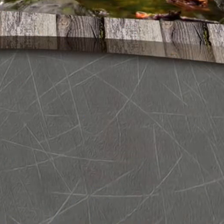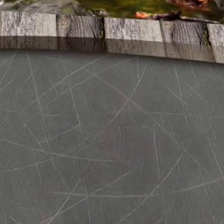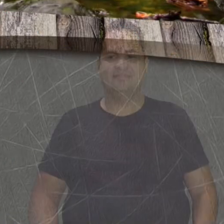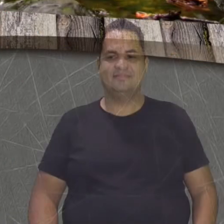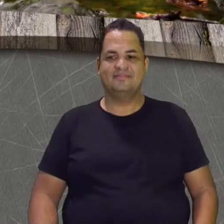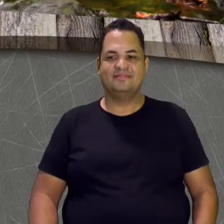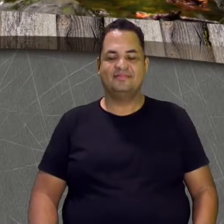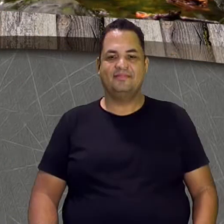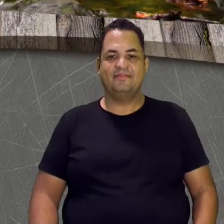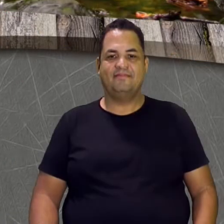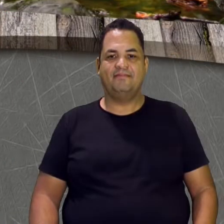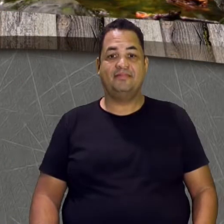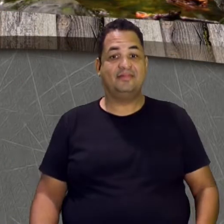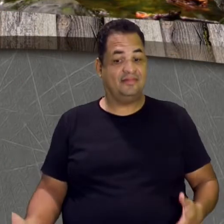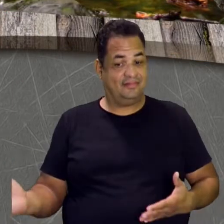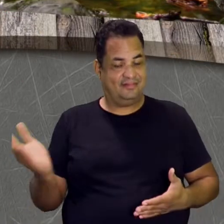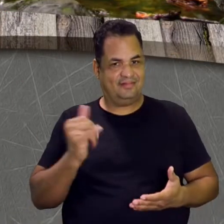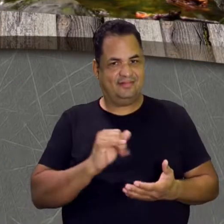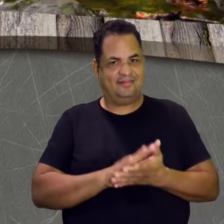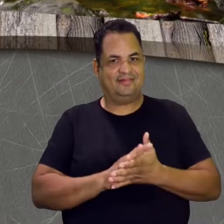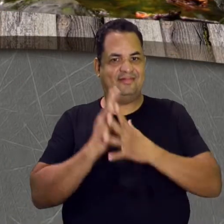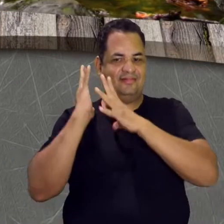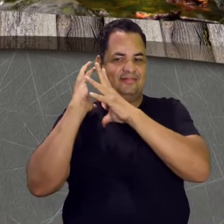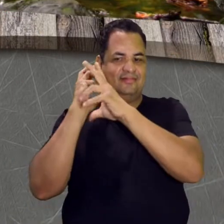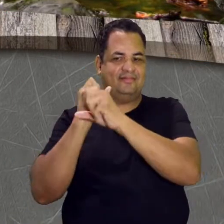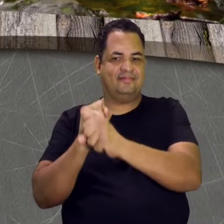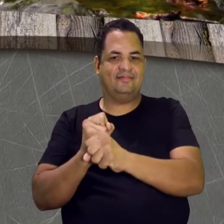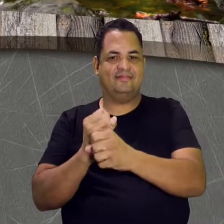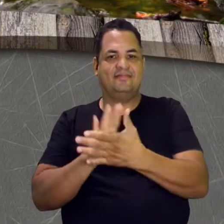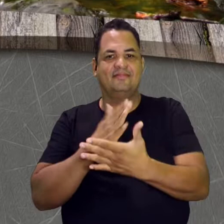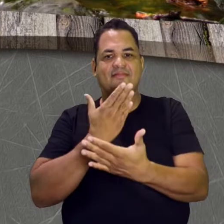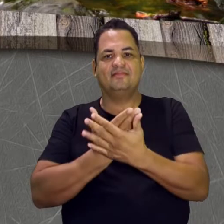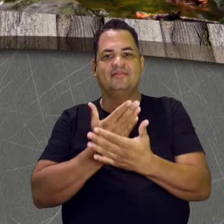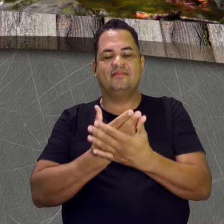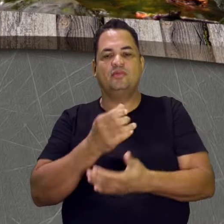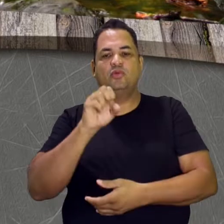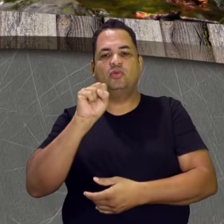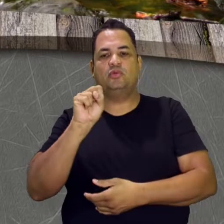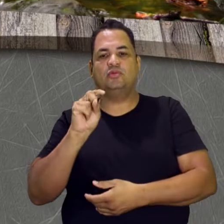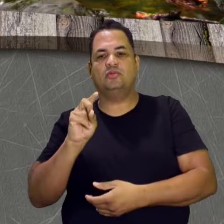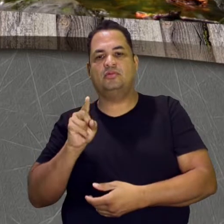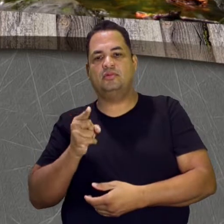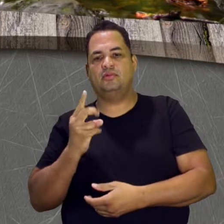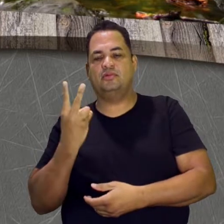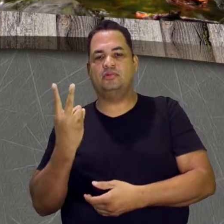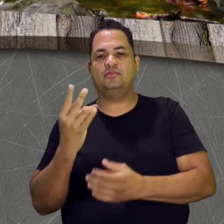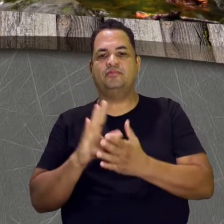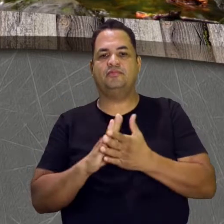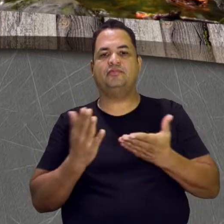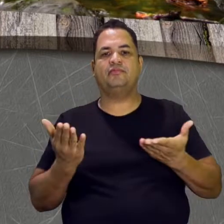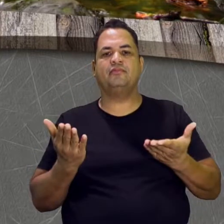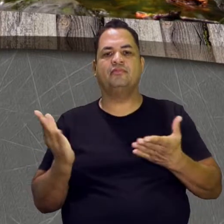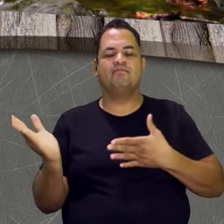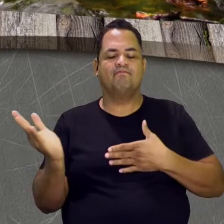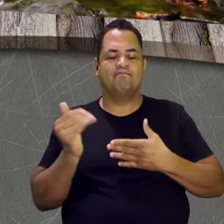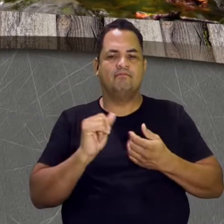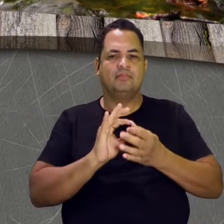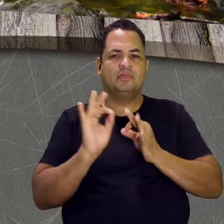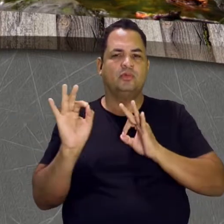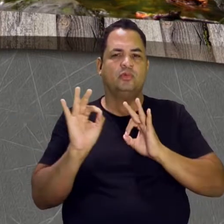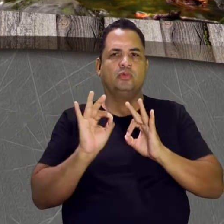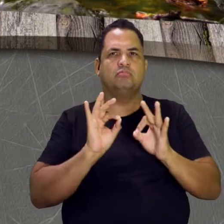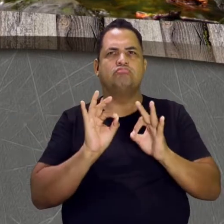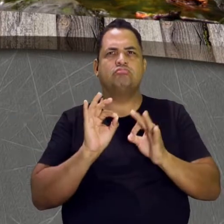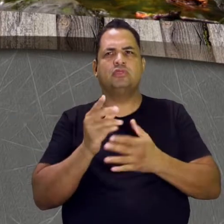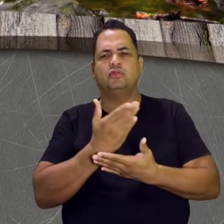E vamos que vamos para nossa revisão, então, da nossa aula 8.2. Vamos ver o que